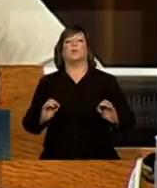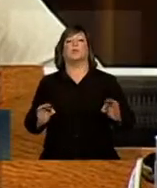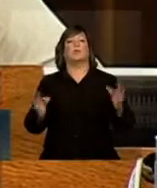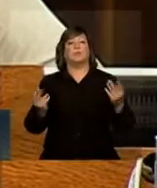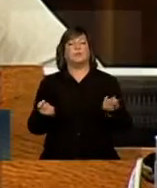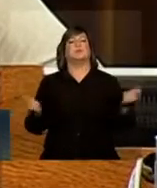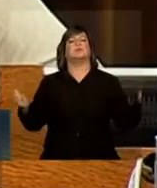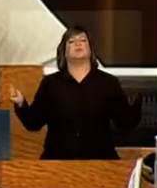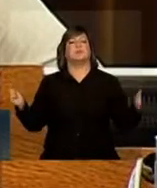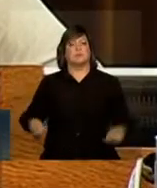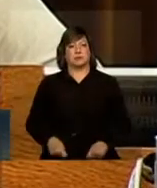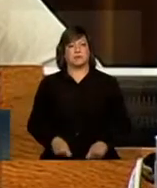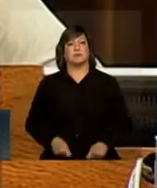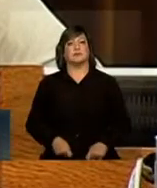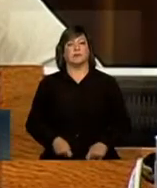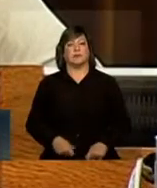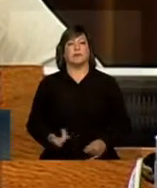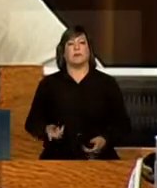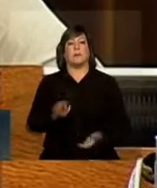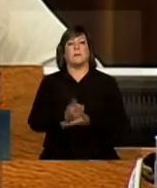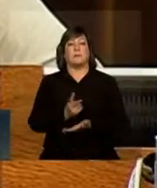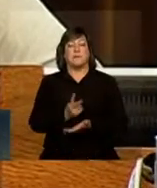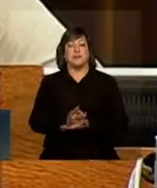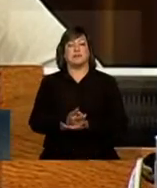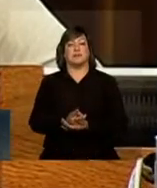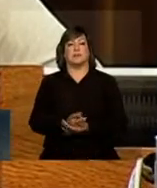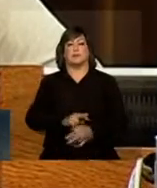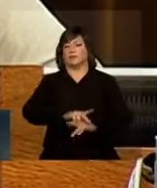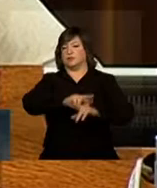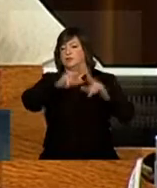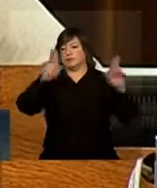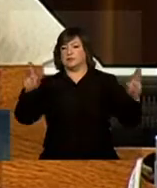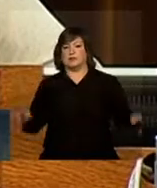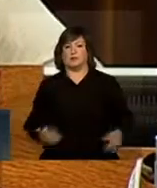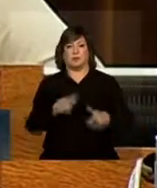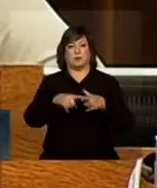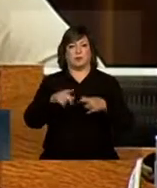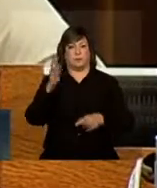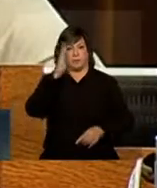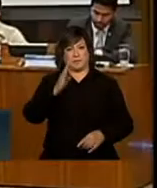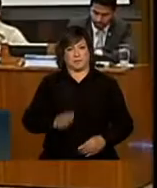é possível, apesar da grande complexidade do país.